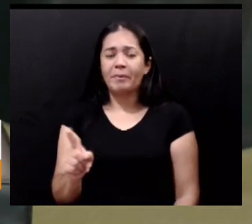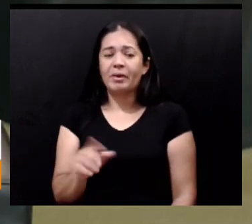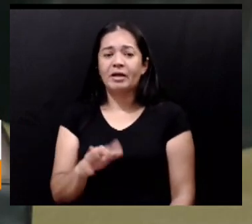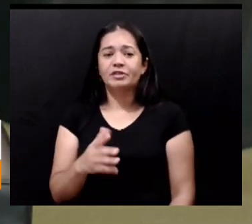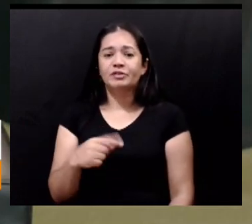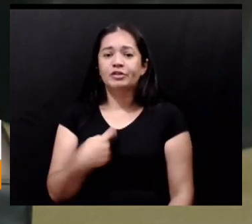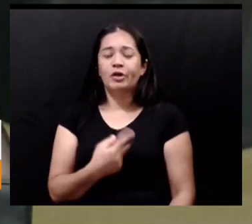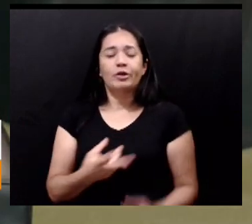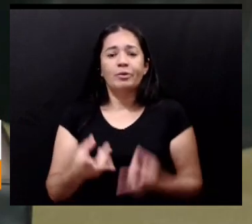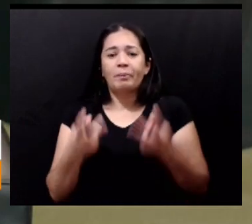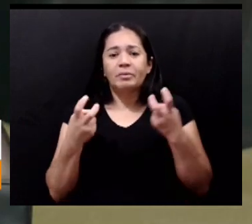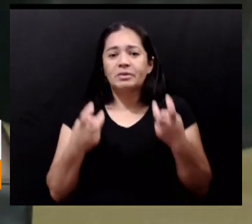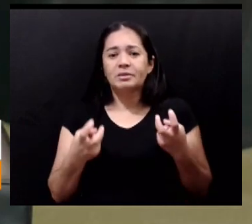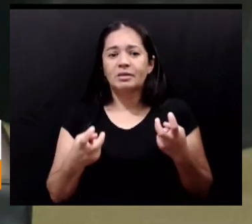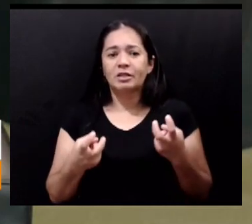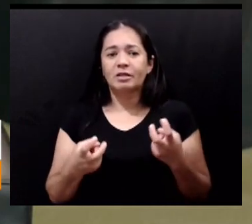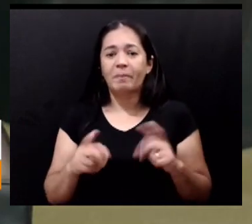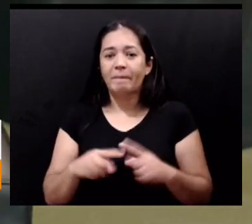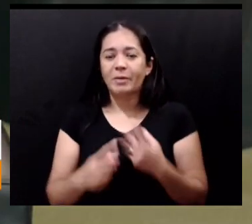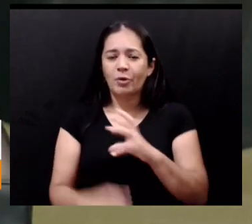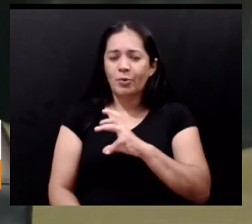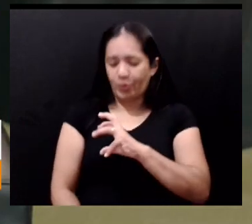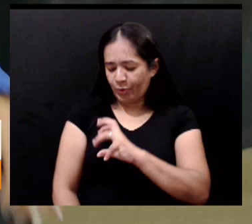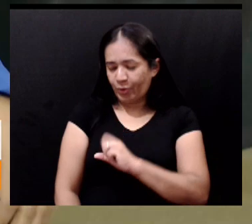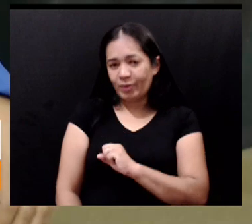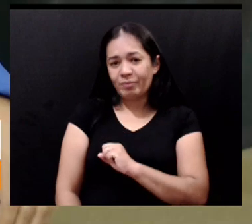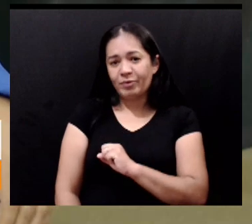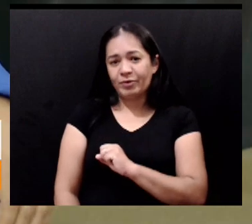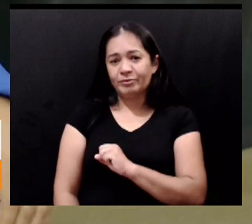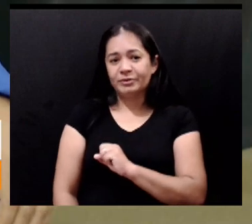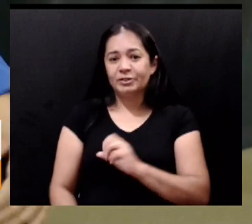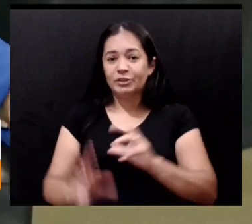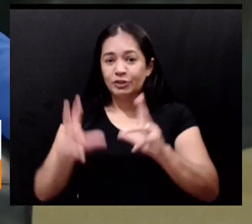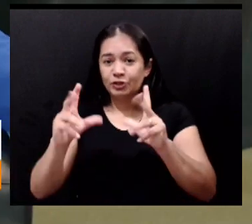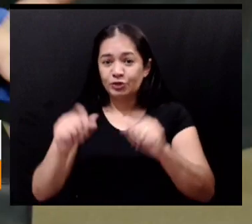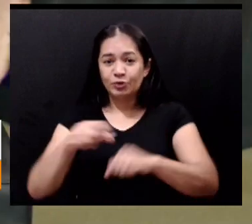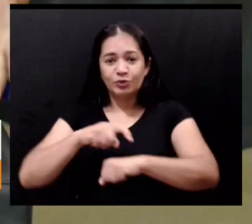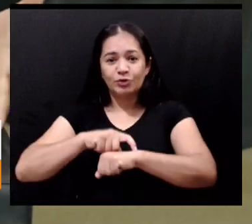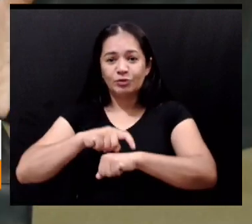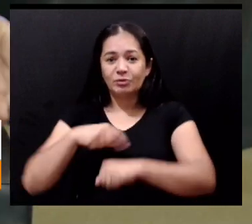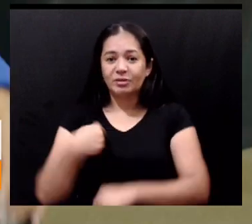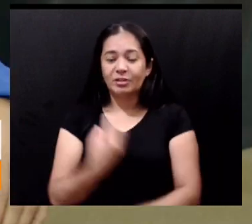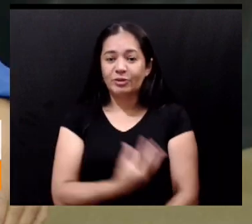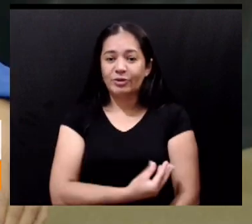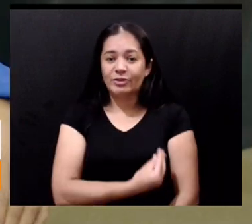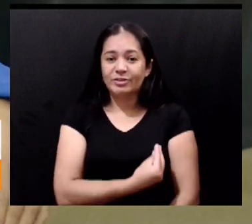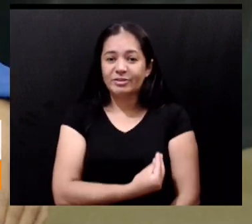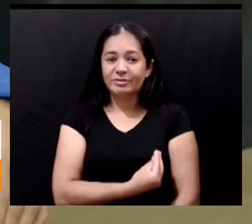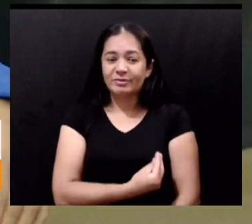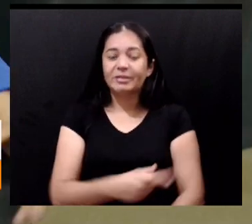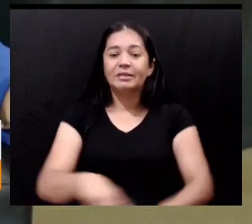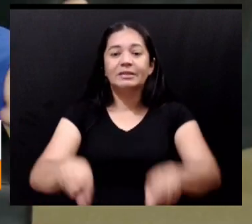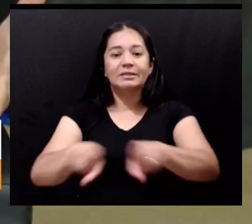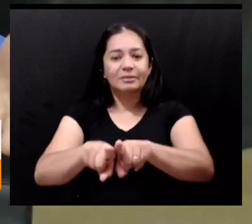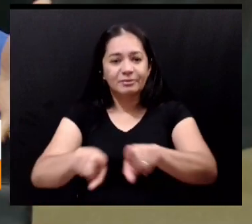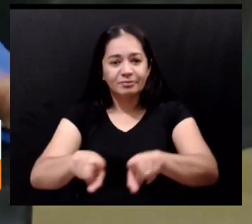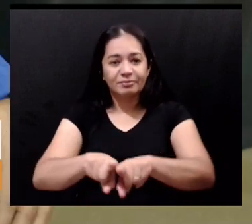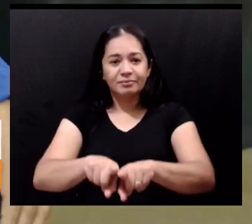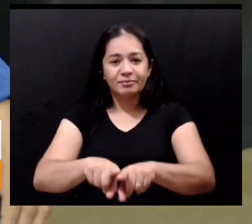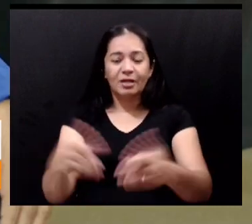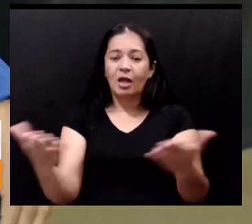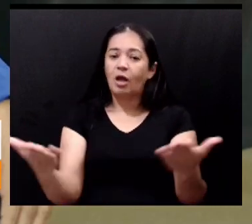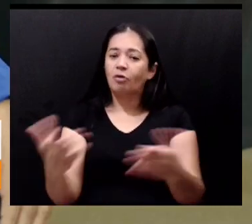percebe. Mas o amor, ele está em todos os momentos da nossa vida, e também nesse momento que nós